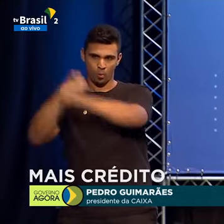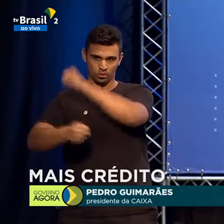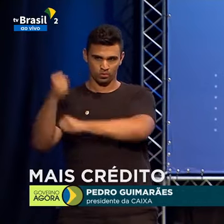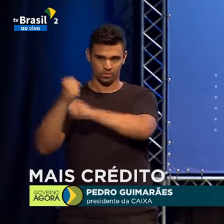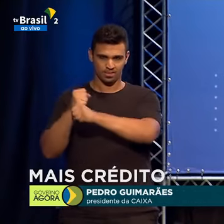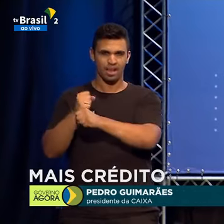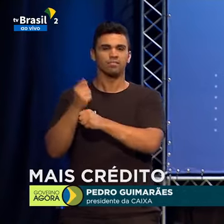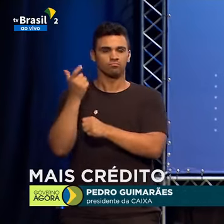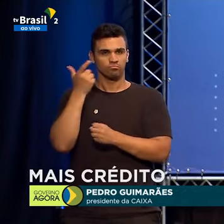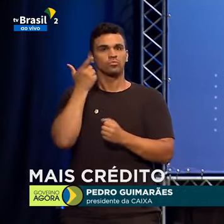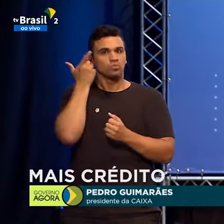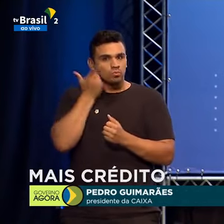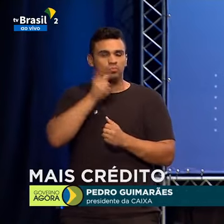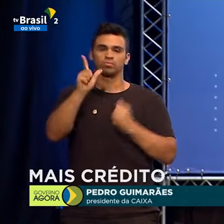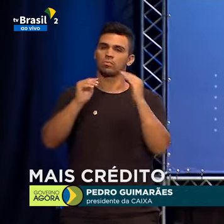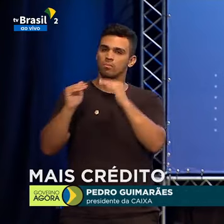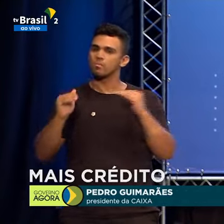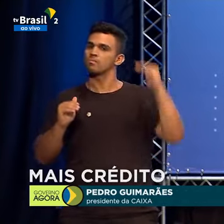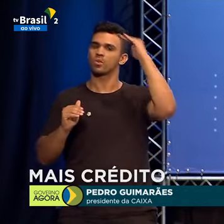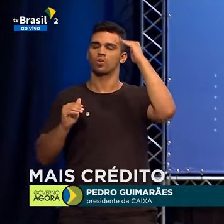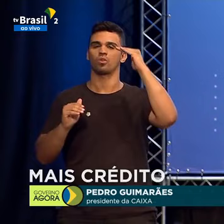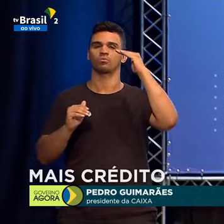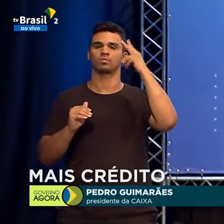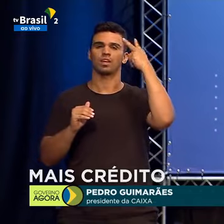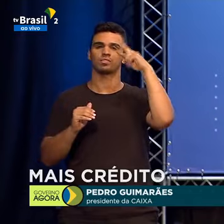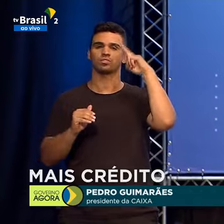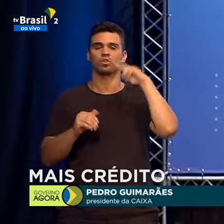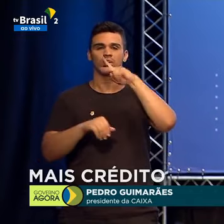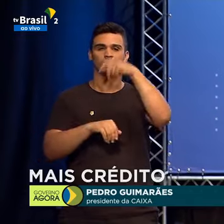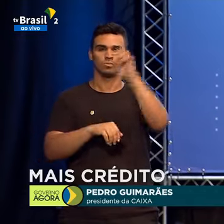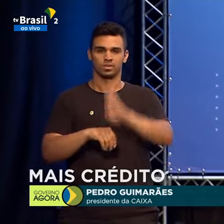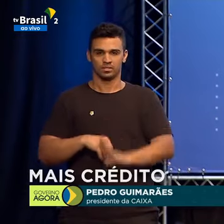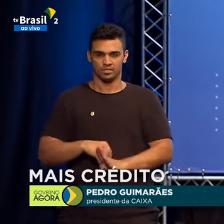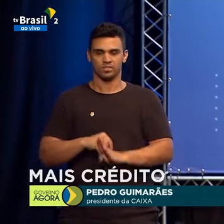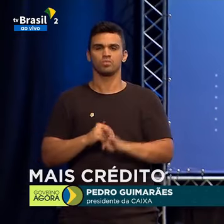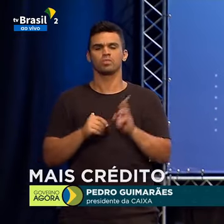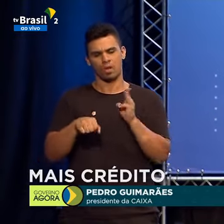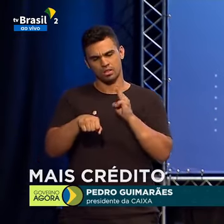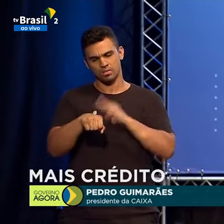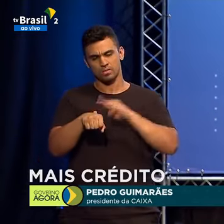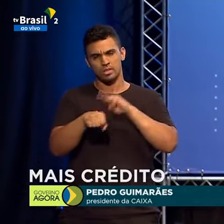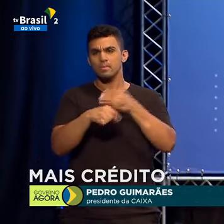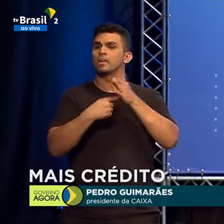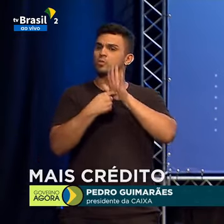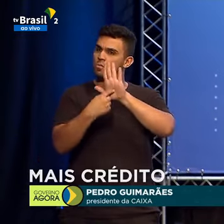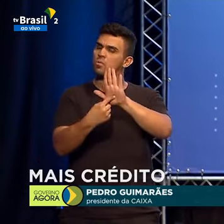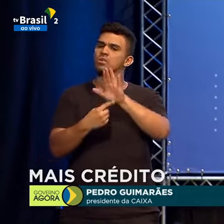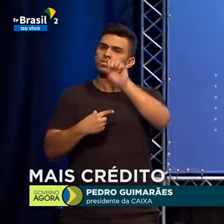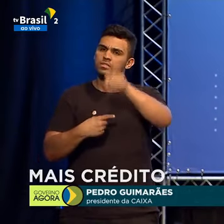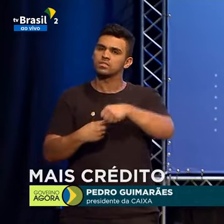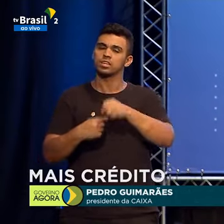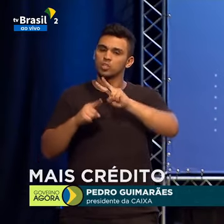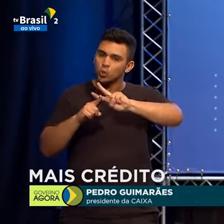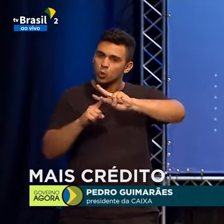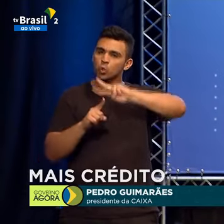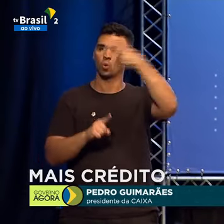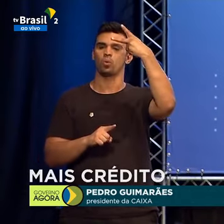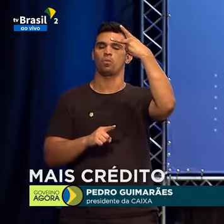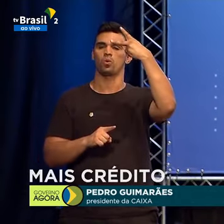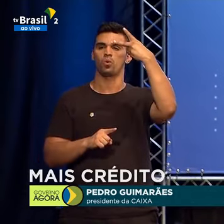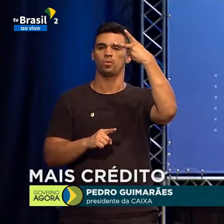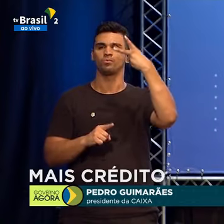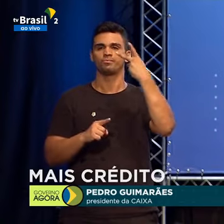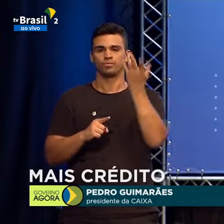Ou seja, a economia cresce sim, e a demonstração matemática é que nós dobramos o